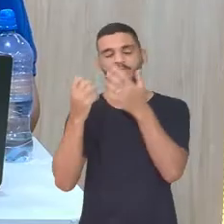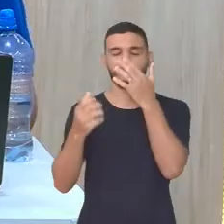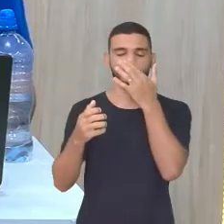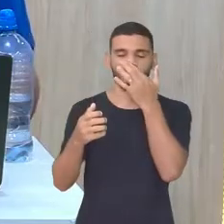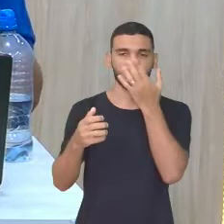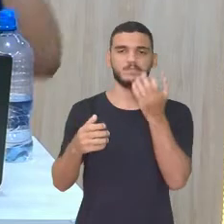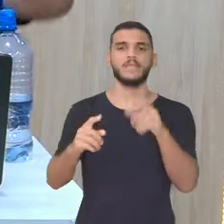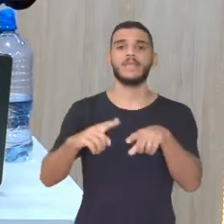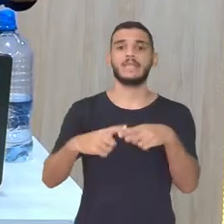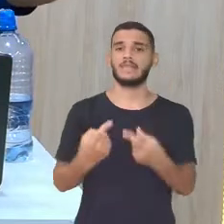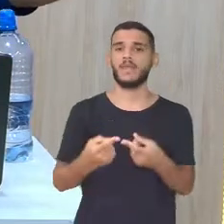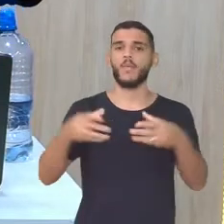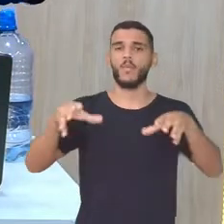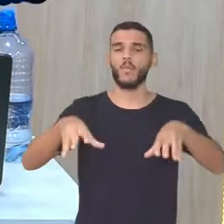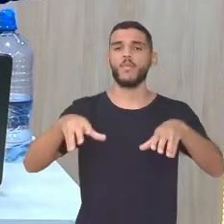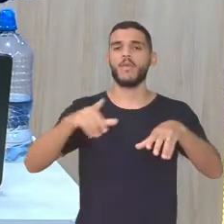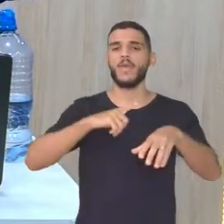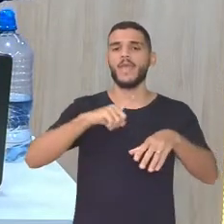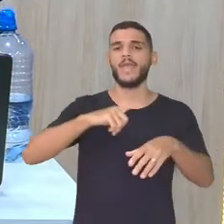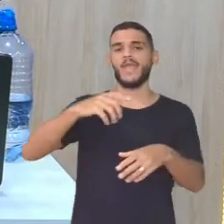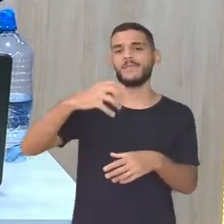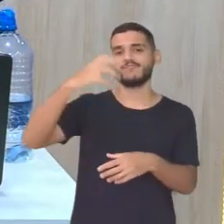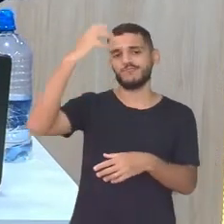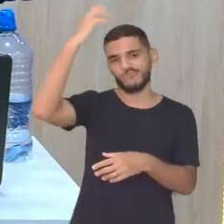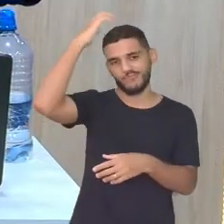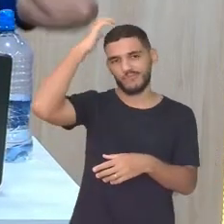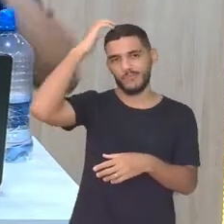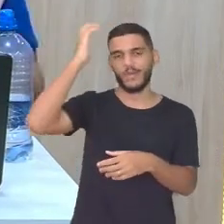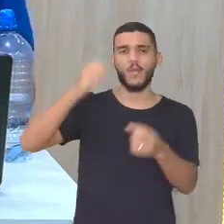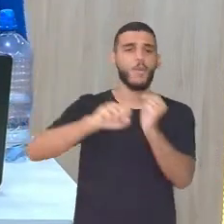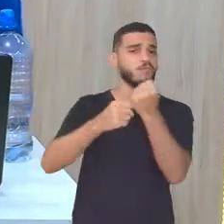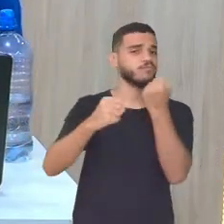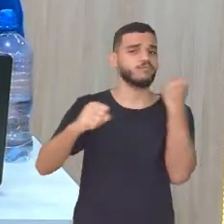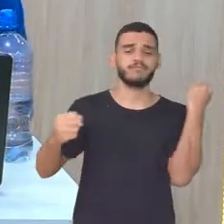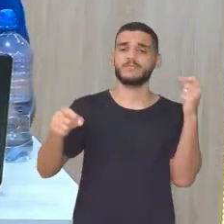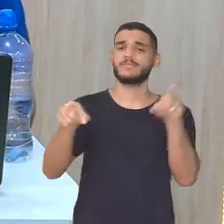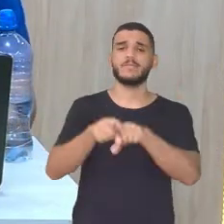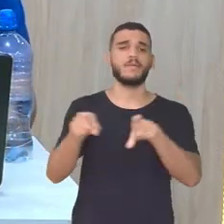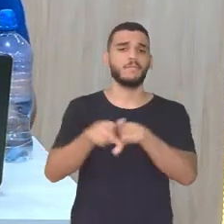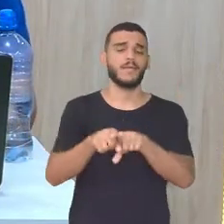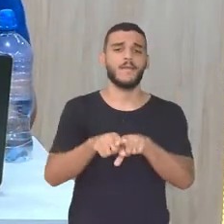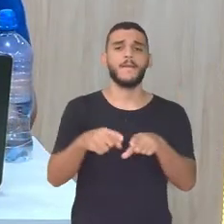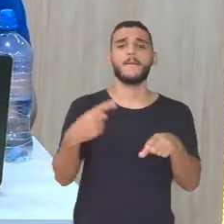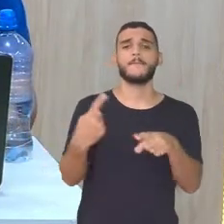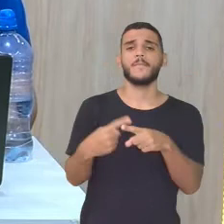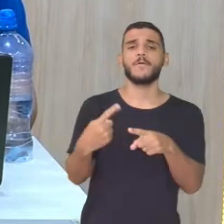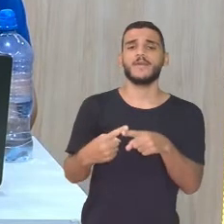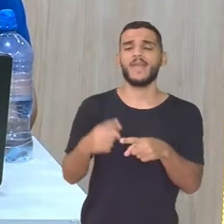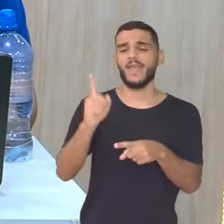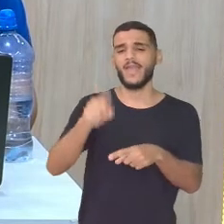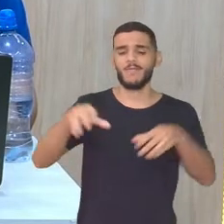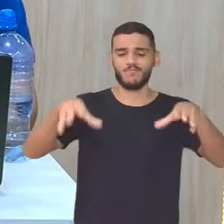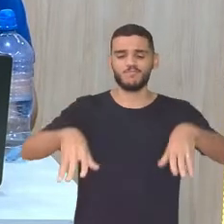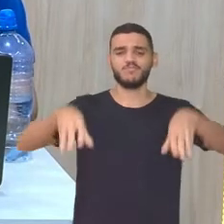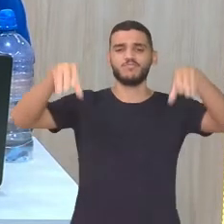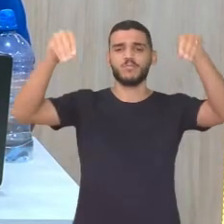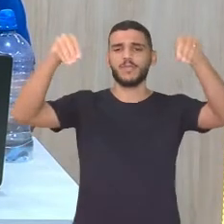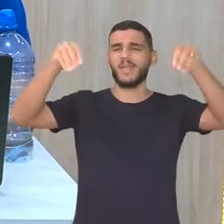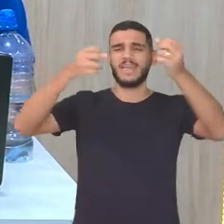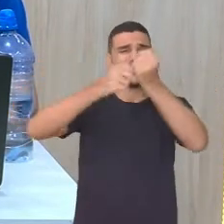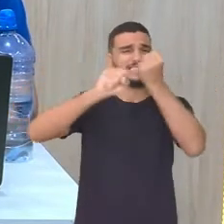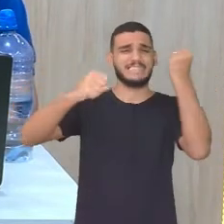desse reino, né? Por isso que o rei não queria que a filha se casasse com alguém pobre, porque tudo ao redor dela